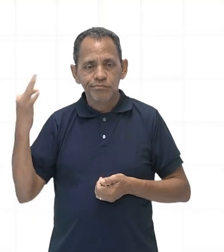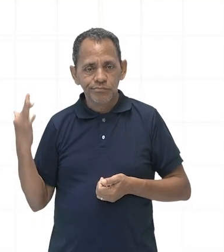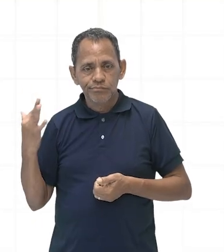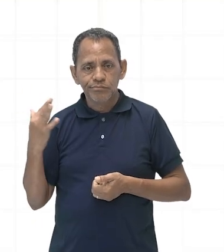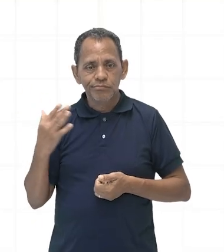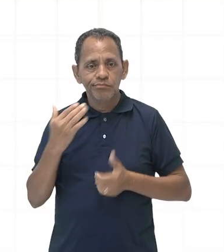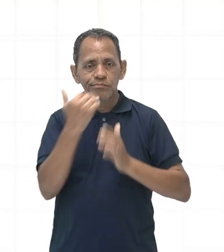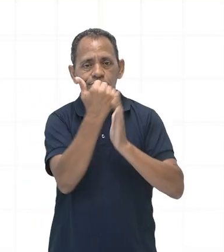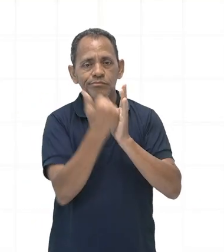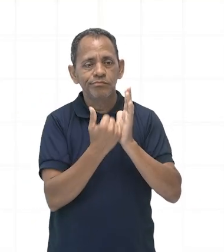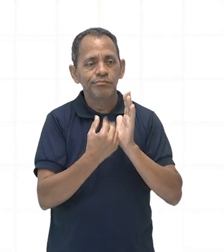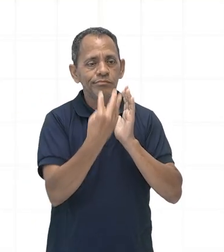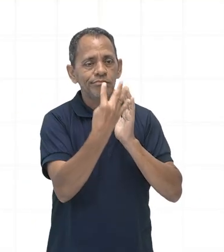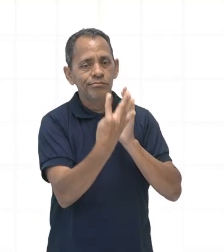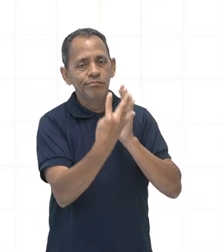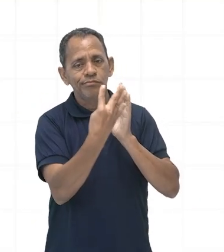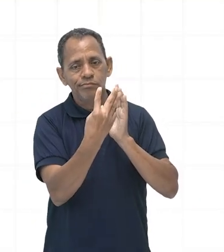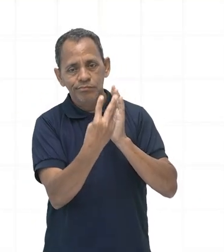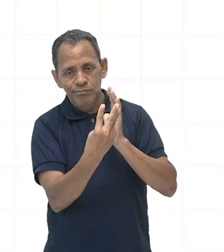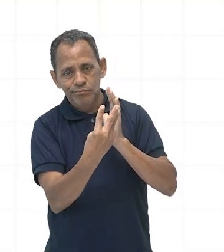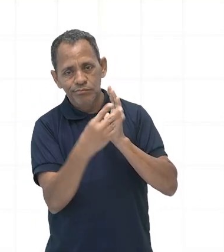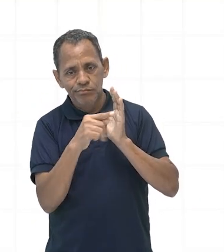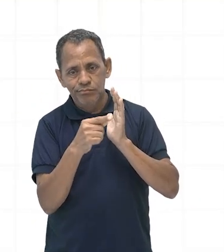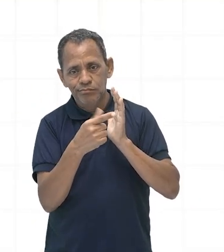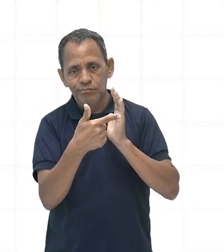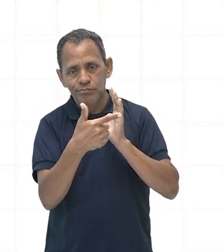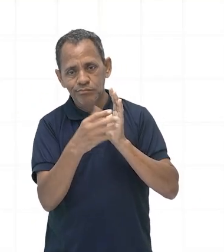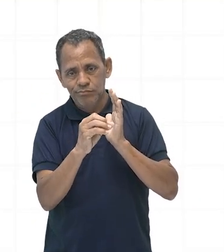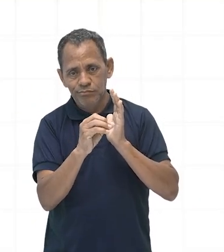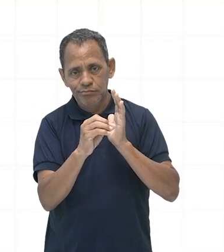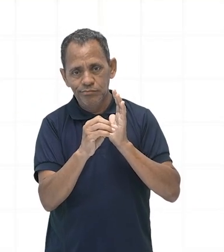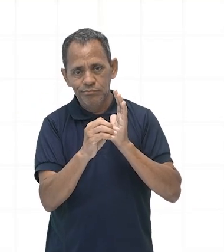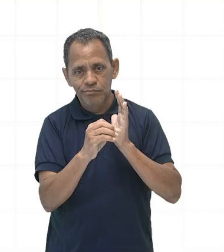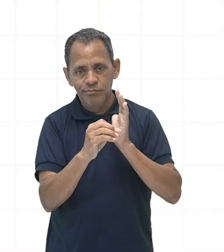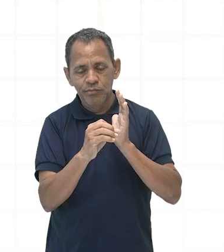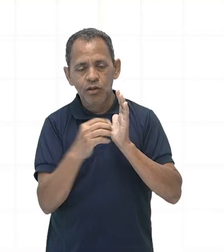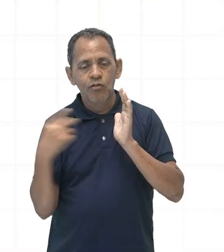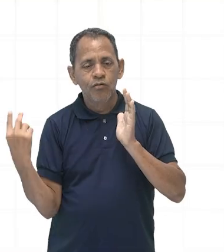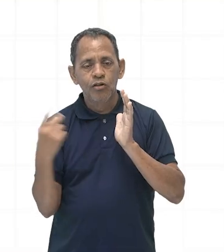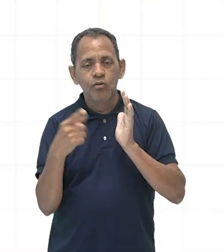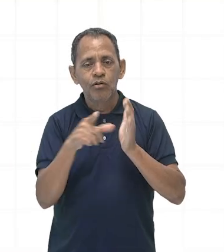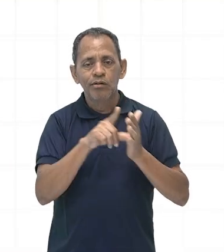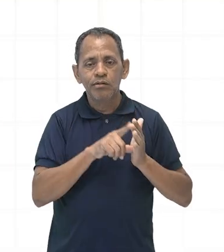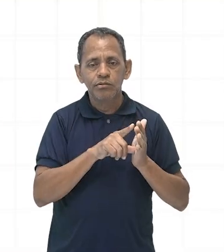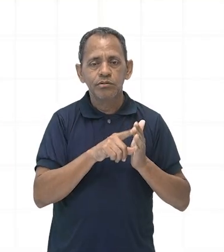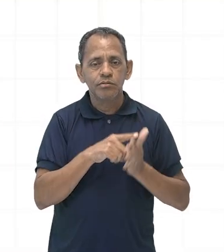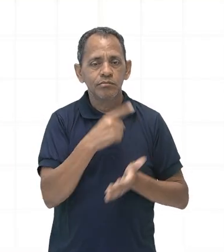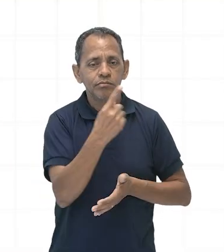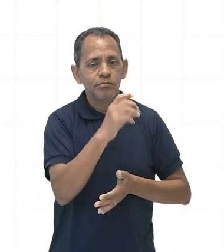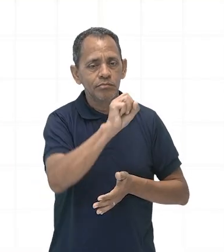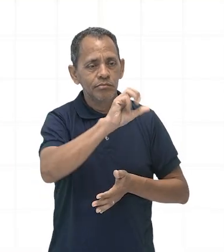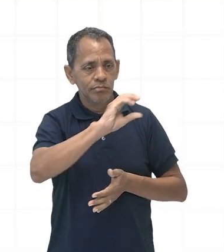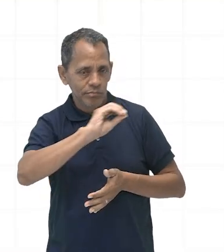desconto? R$ 43,20. Qual era o valor original? R$ 180.